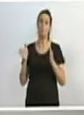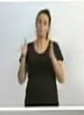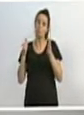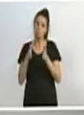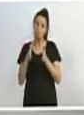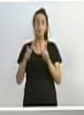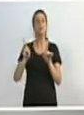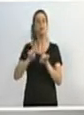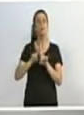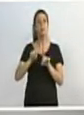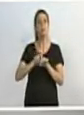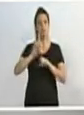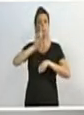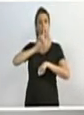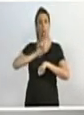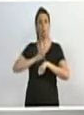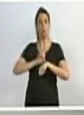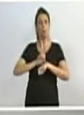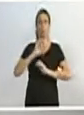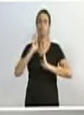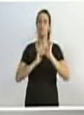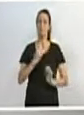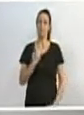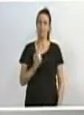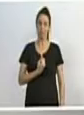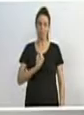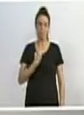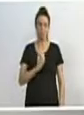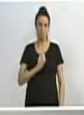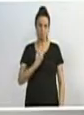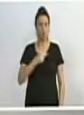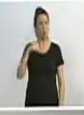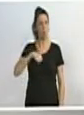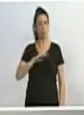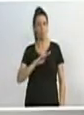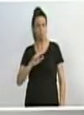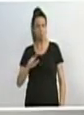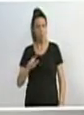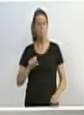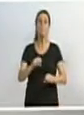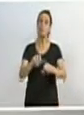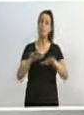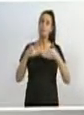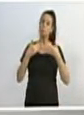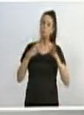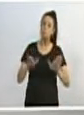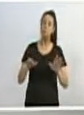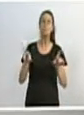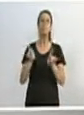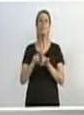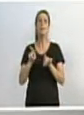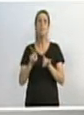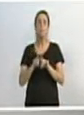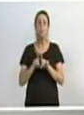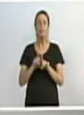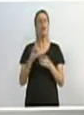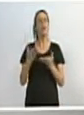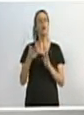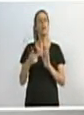Porte, do Microempreendedor Individual na cidade de Blumenau, nessa discussão da audiência pública, historiar um pouquinho por que nós